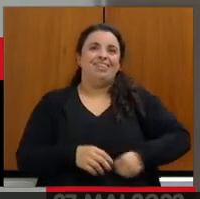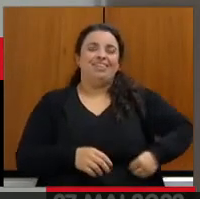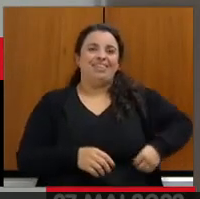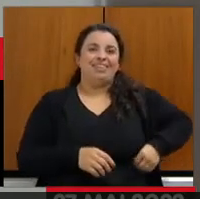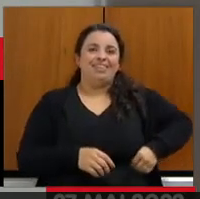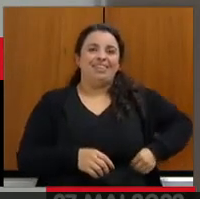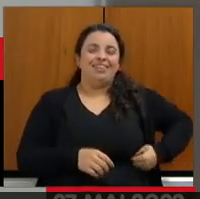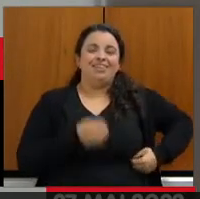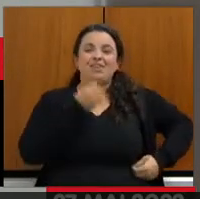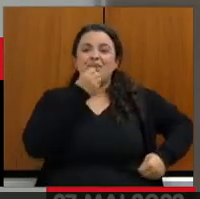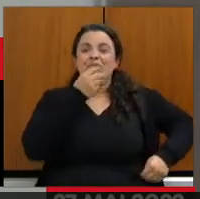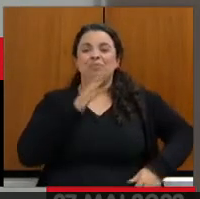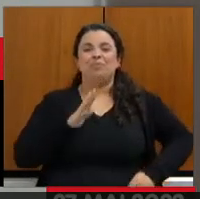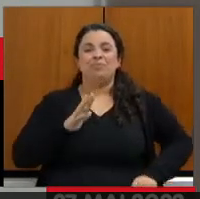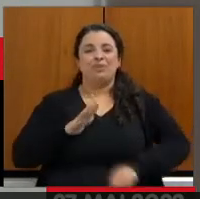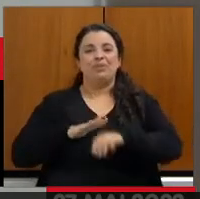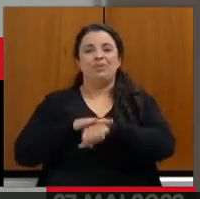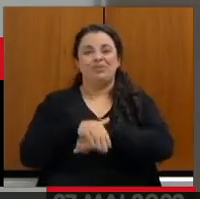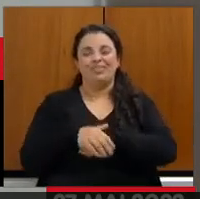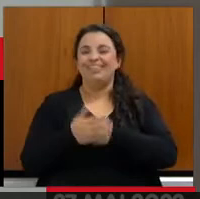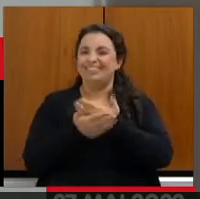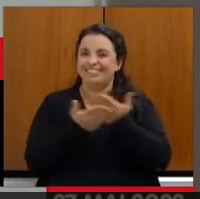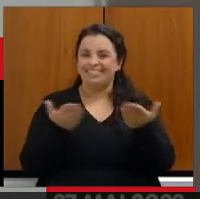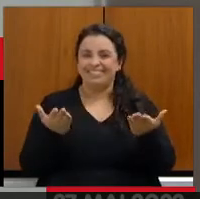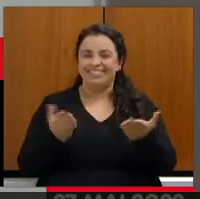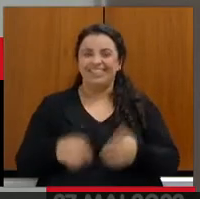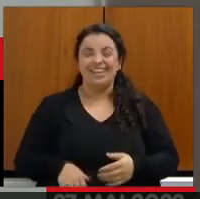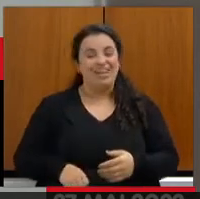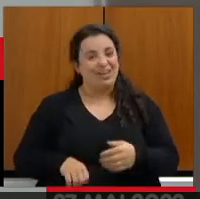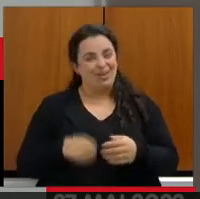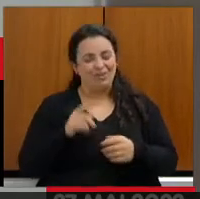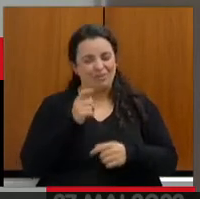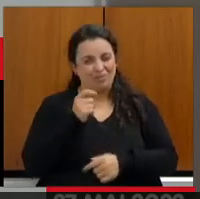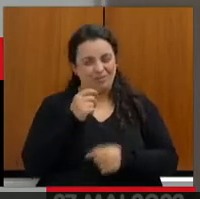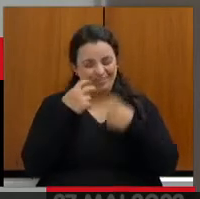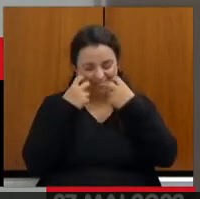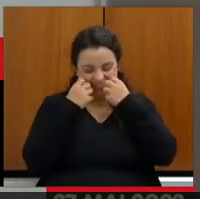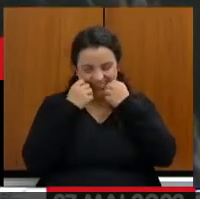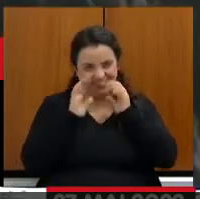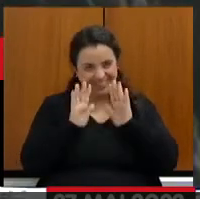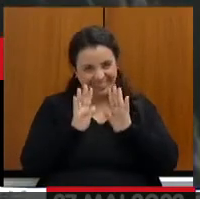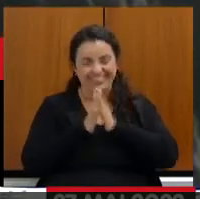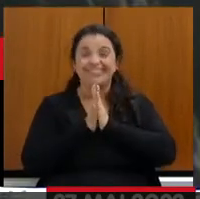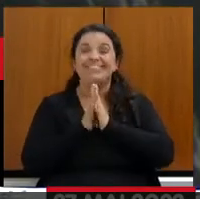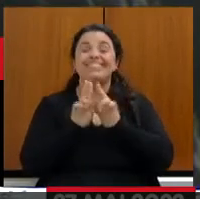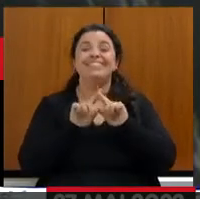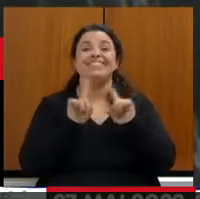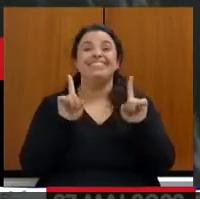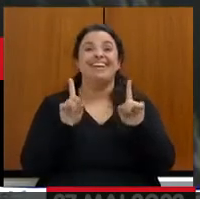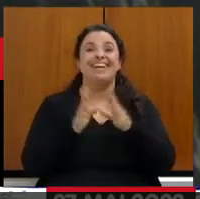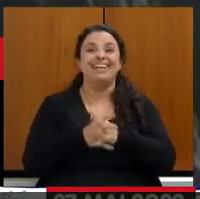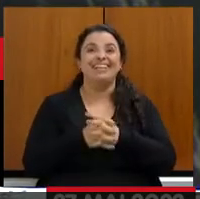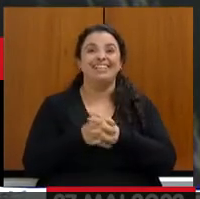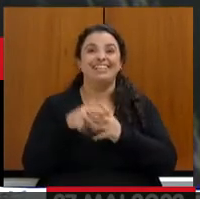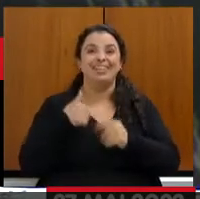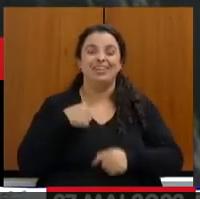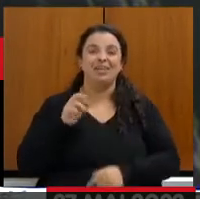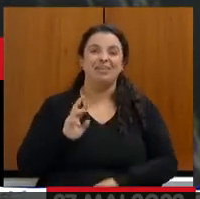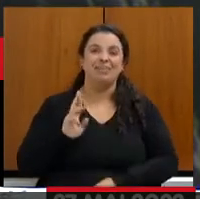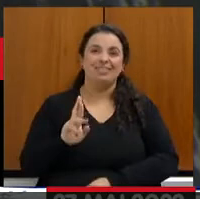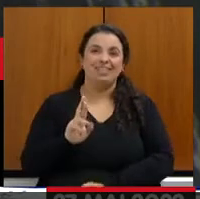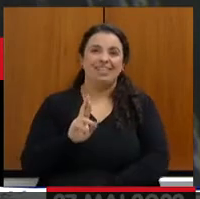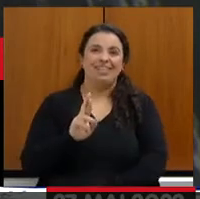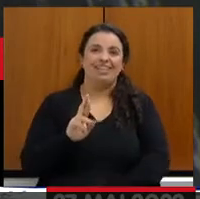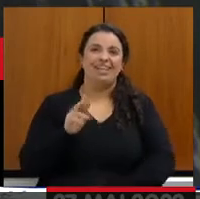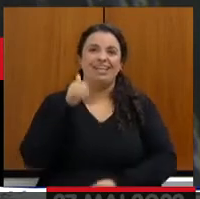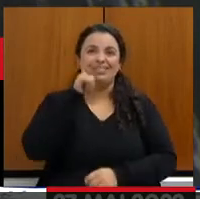Oi boa noite gente tô meio com vergonha tá mas representando as